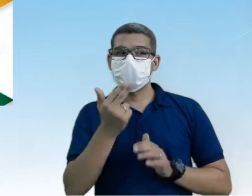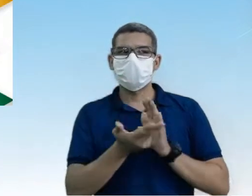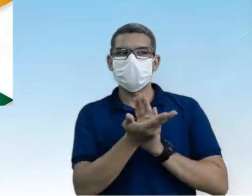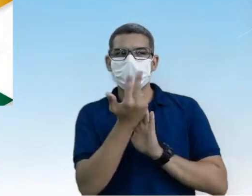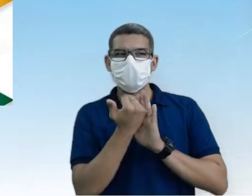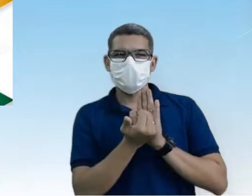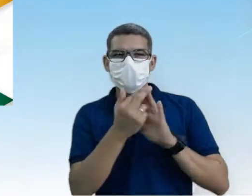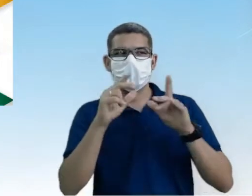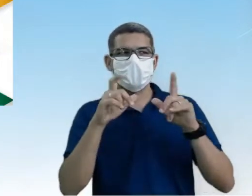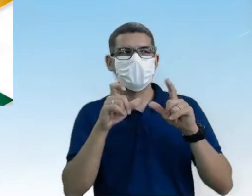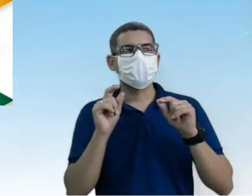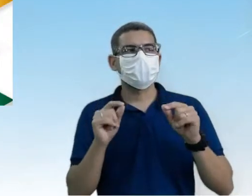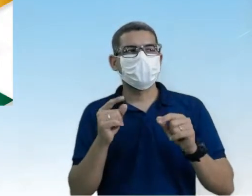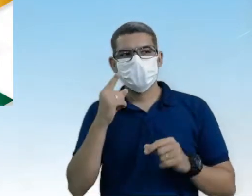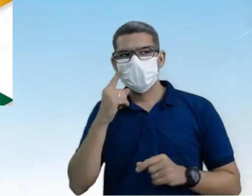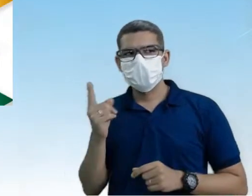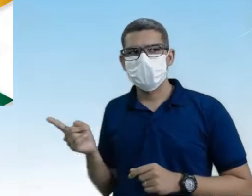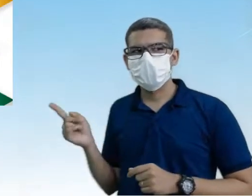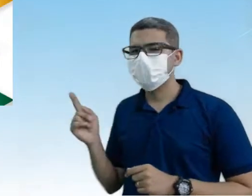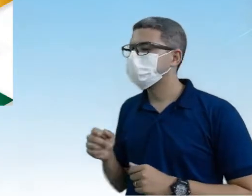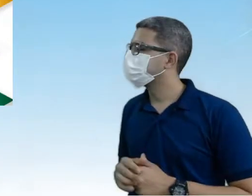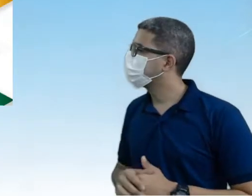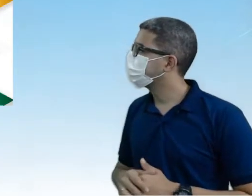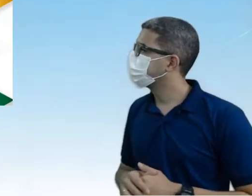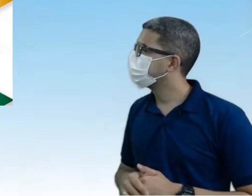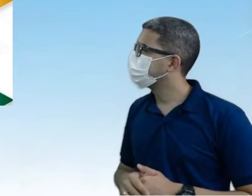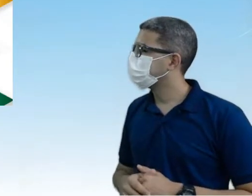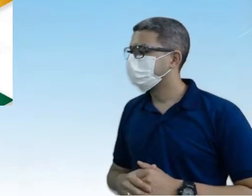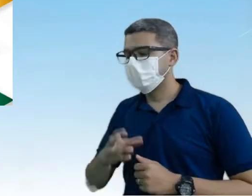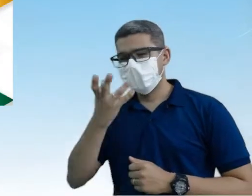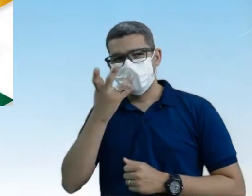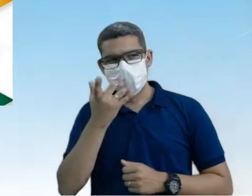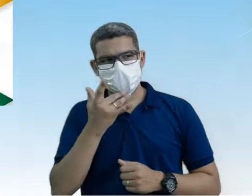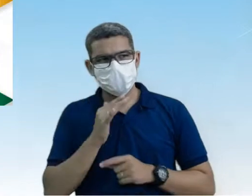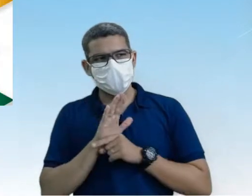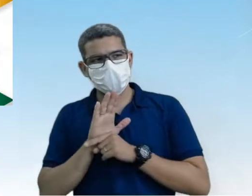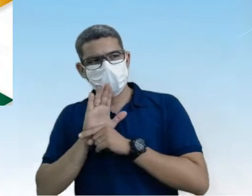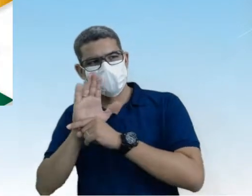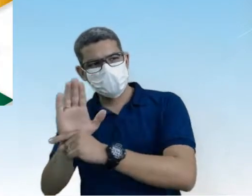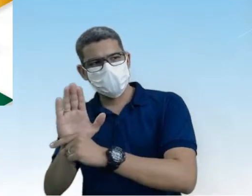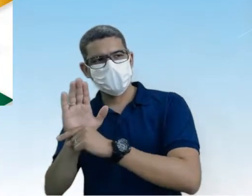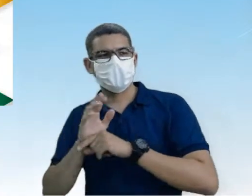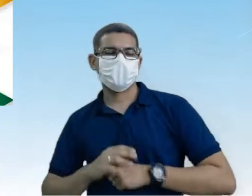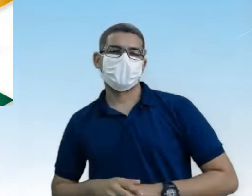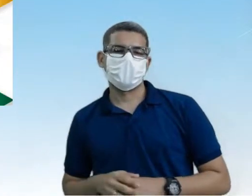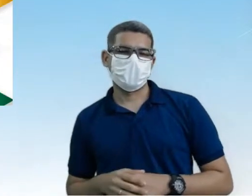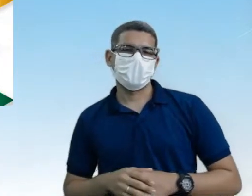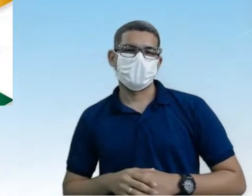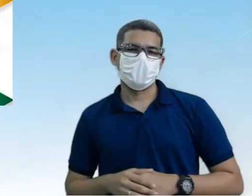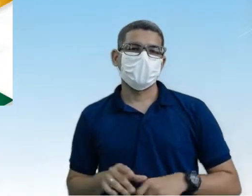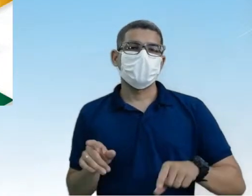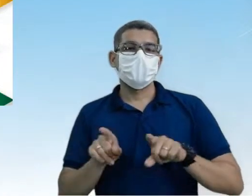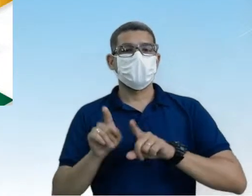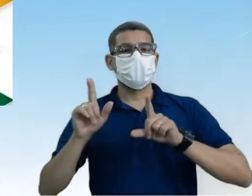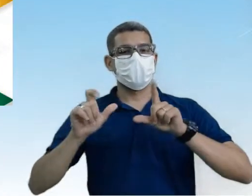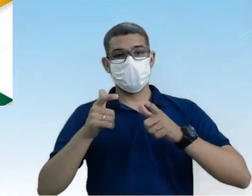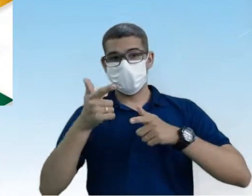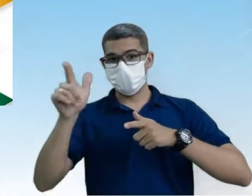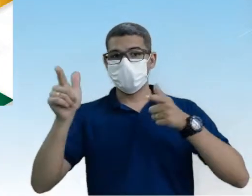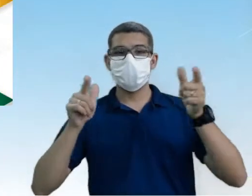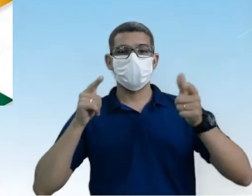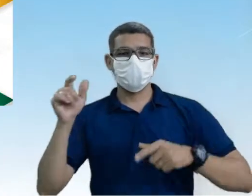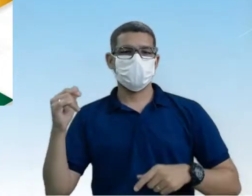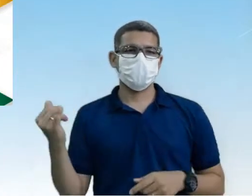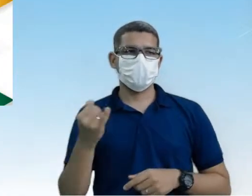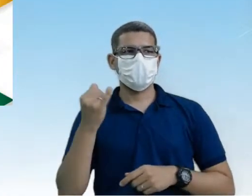sendo resgatada, e outras que a gente pode perceber que são bastante emocionantes, né? E a marca aí embaixo pode